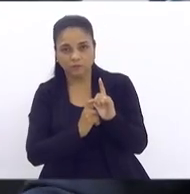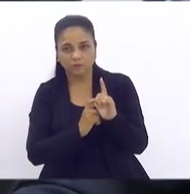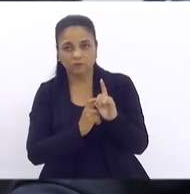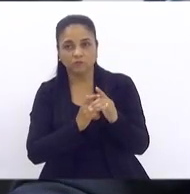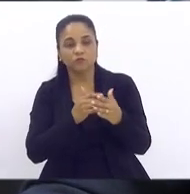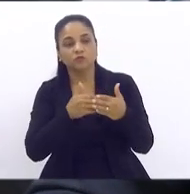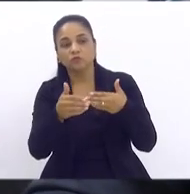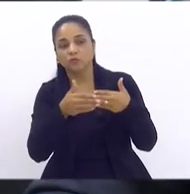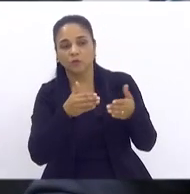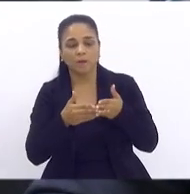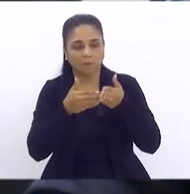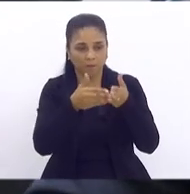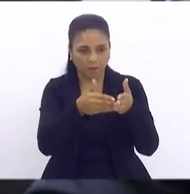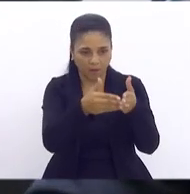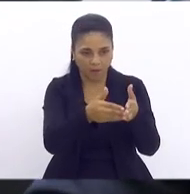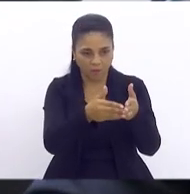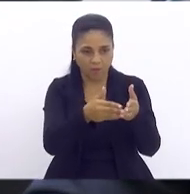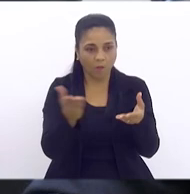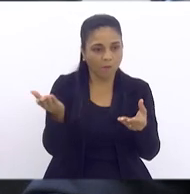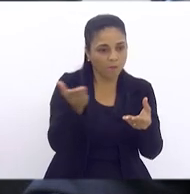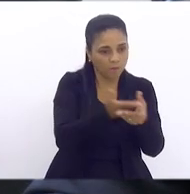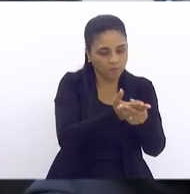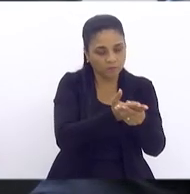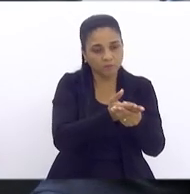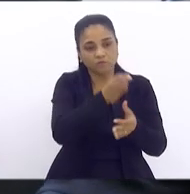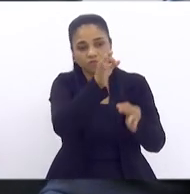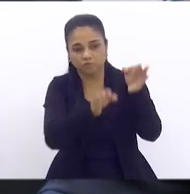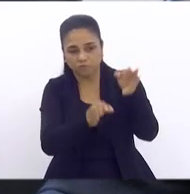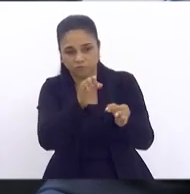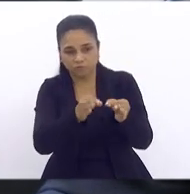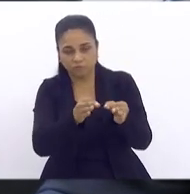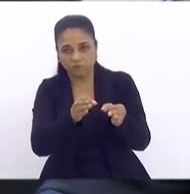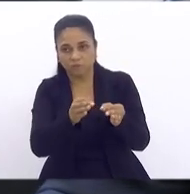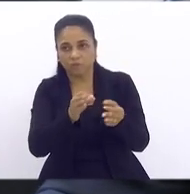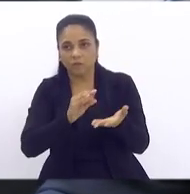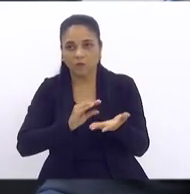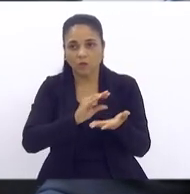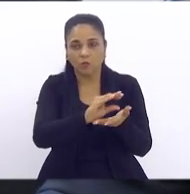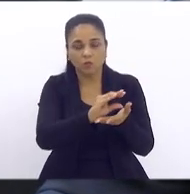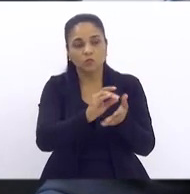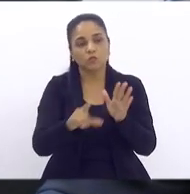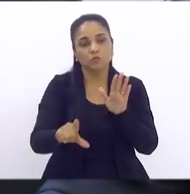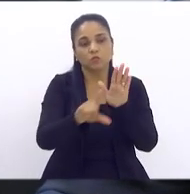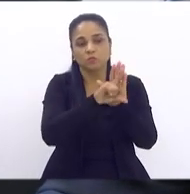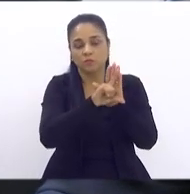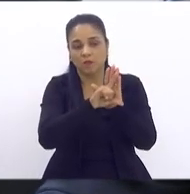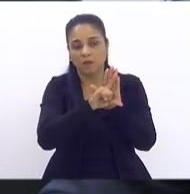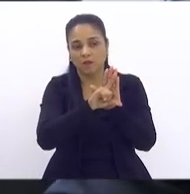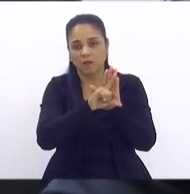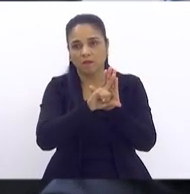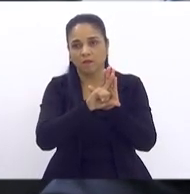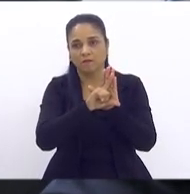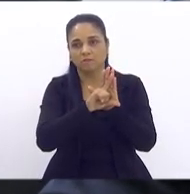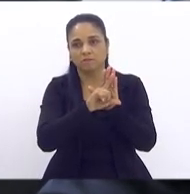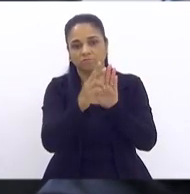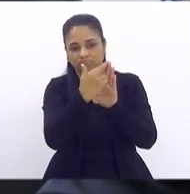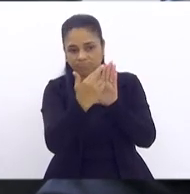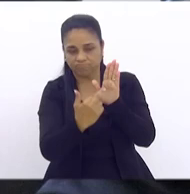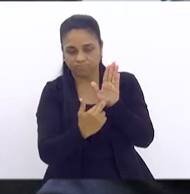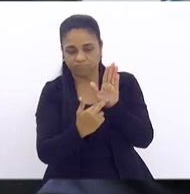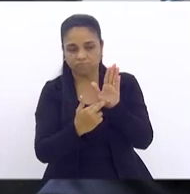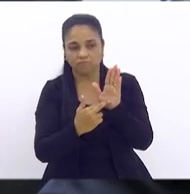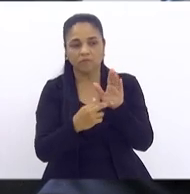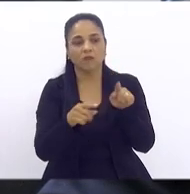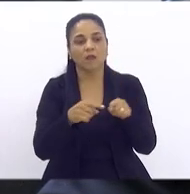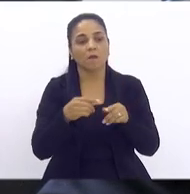qualquer marítimo. Processar e julgar recursos interpostos nos termos da lei. Dar parecer nas consultas concernentes à